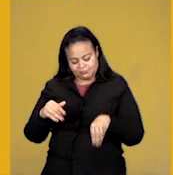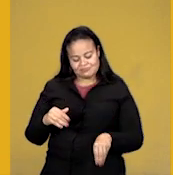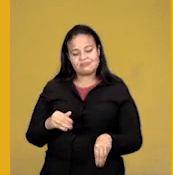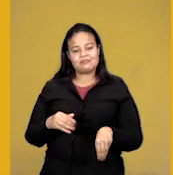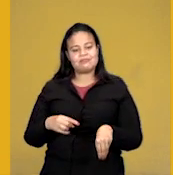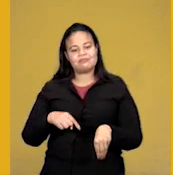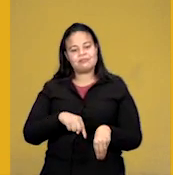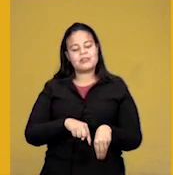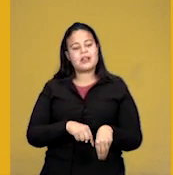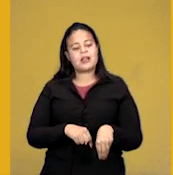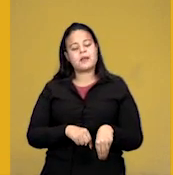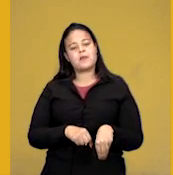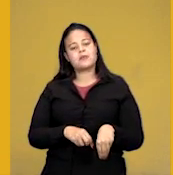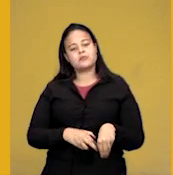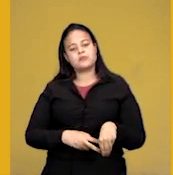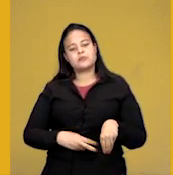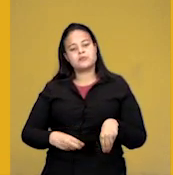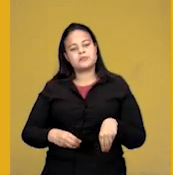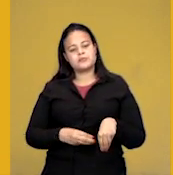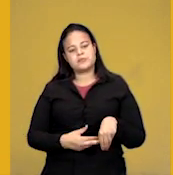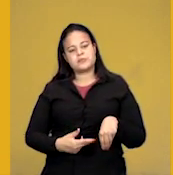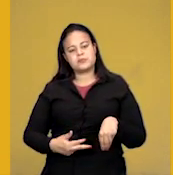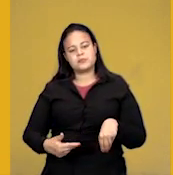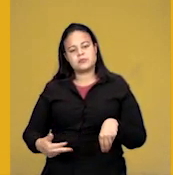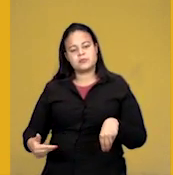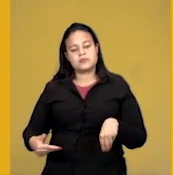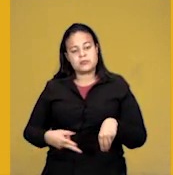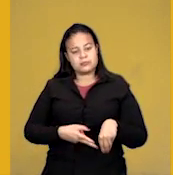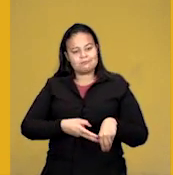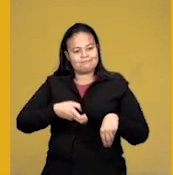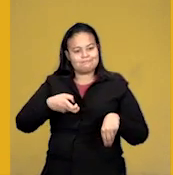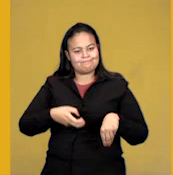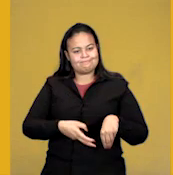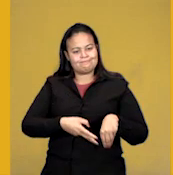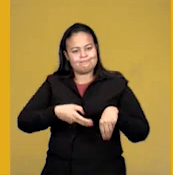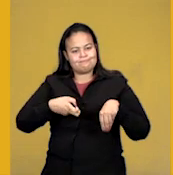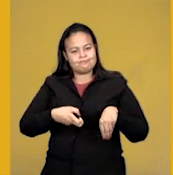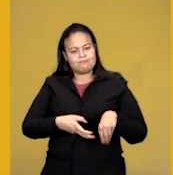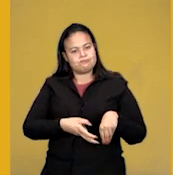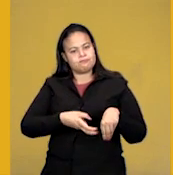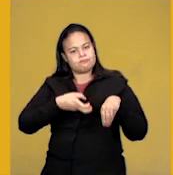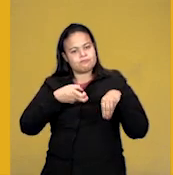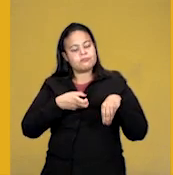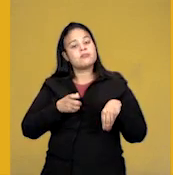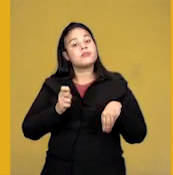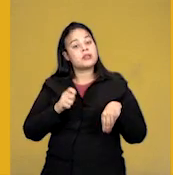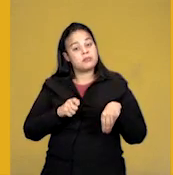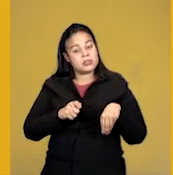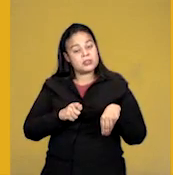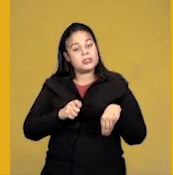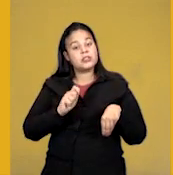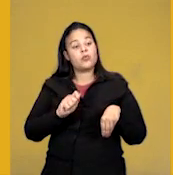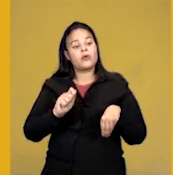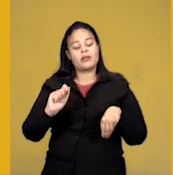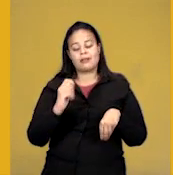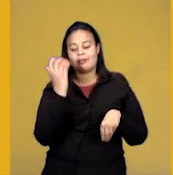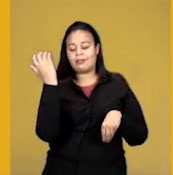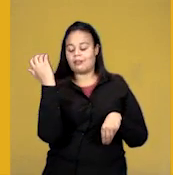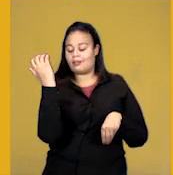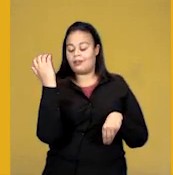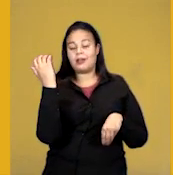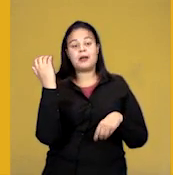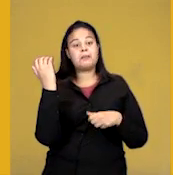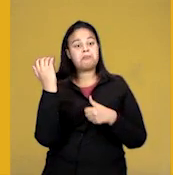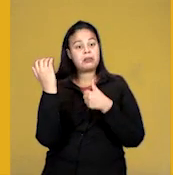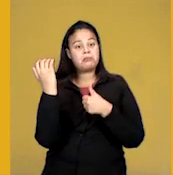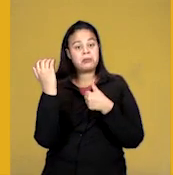ficam embaixo do solo. Para extrair minérios, a gente precisa retirar a cobertura vegetal,